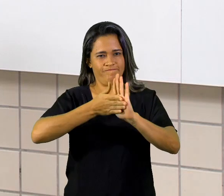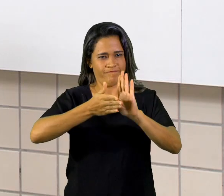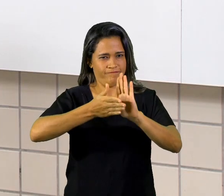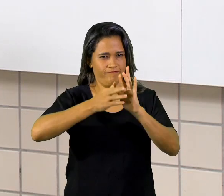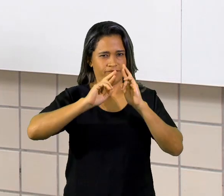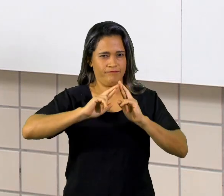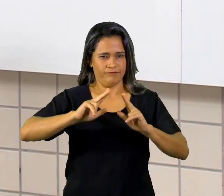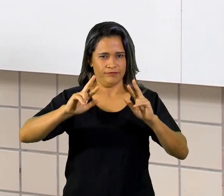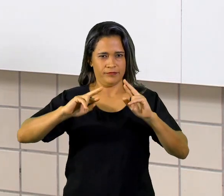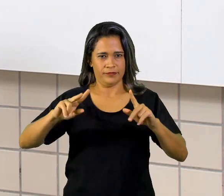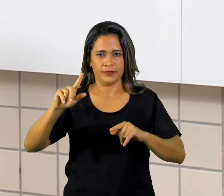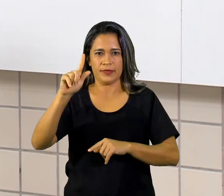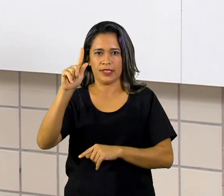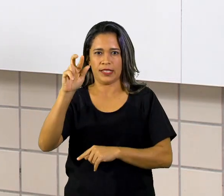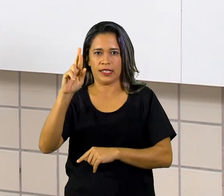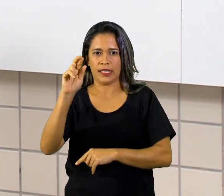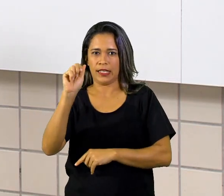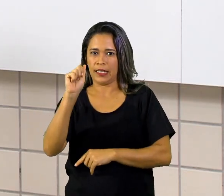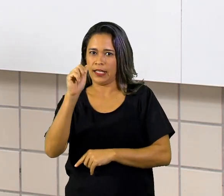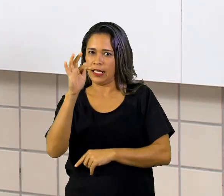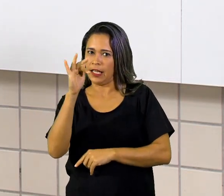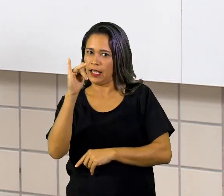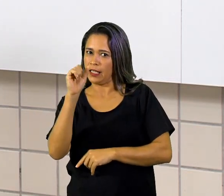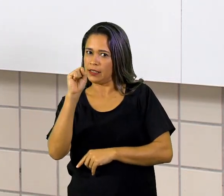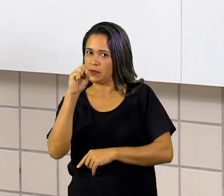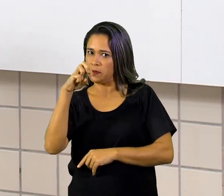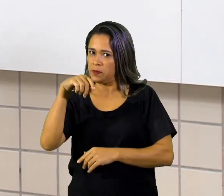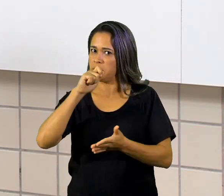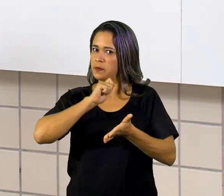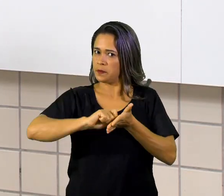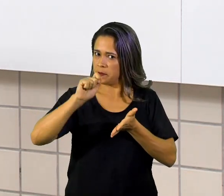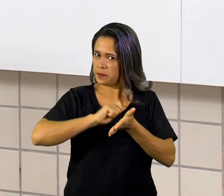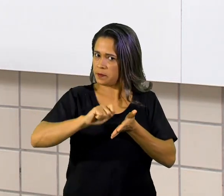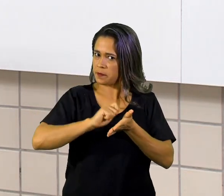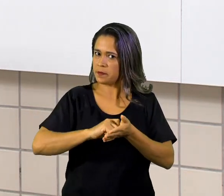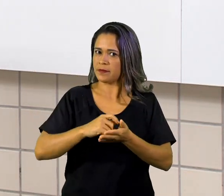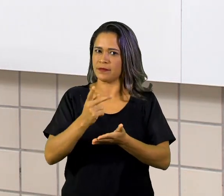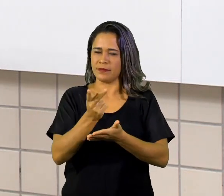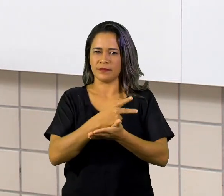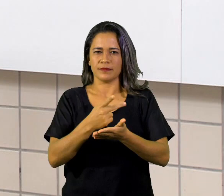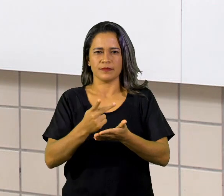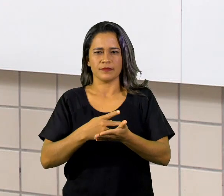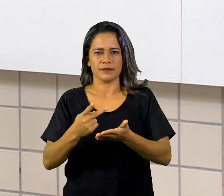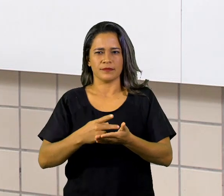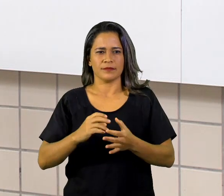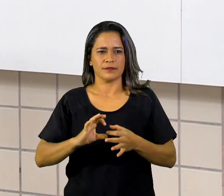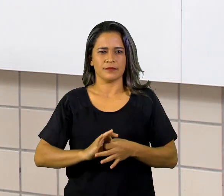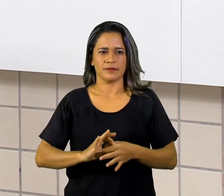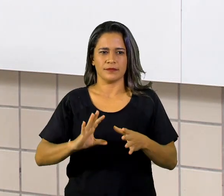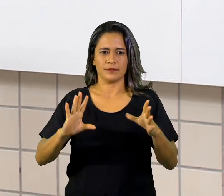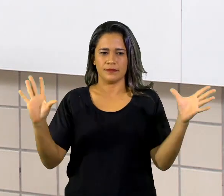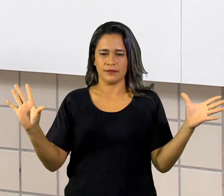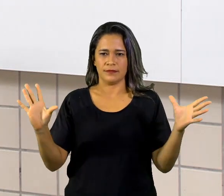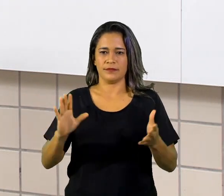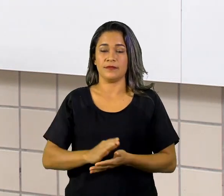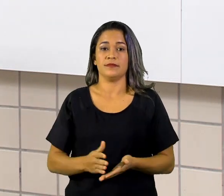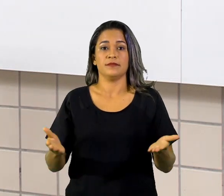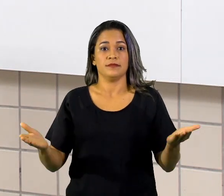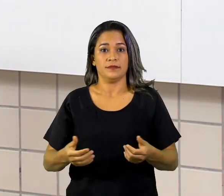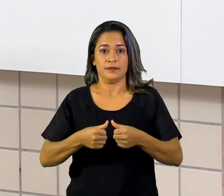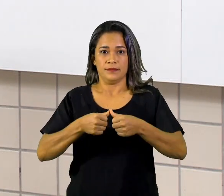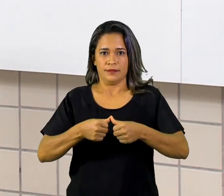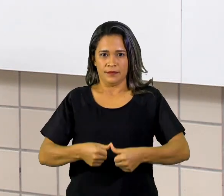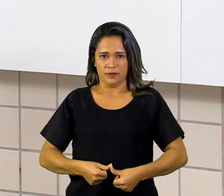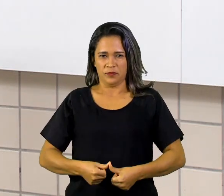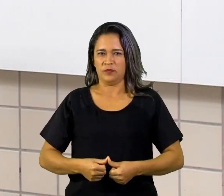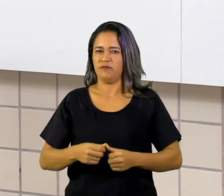o grafismo e a escrita, através do desenho livre. Estamos aqui hoje para estabelecer esse